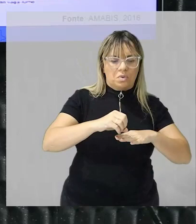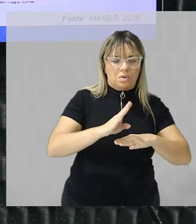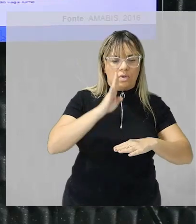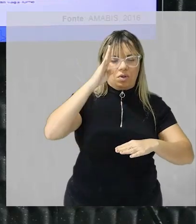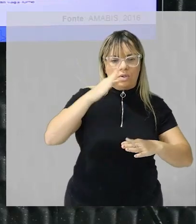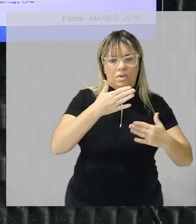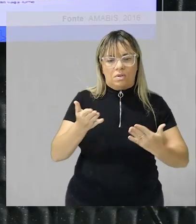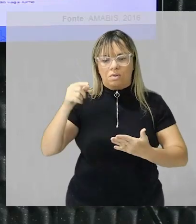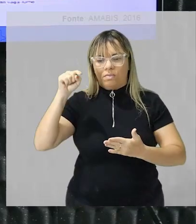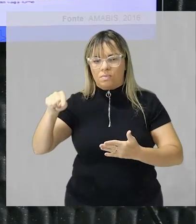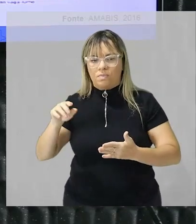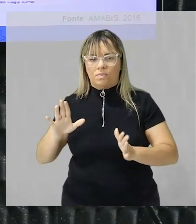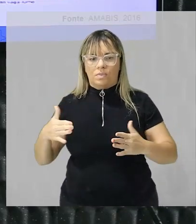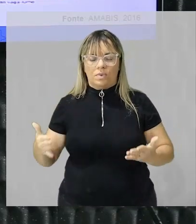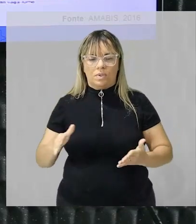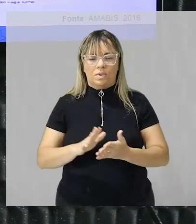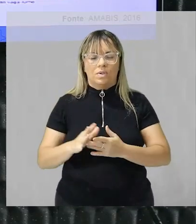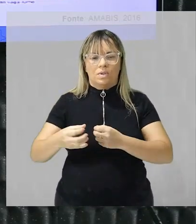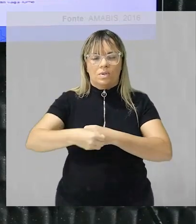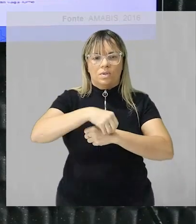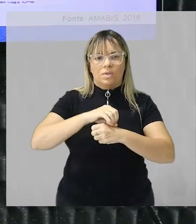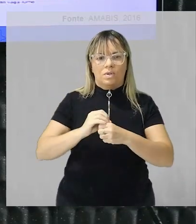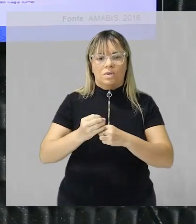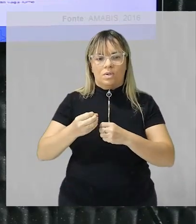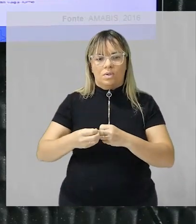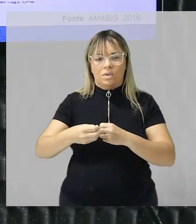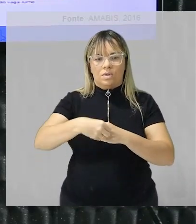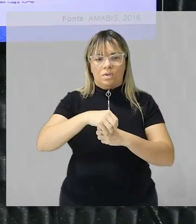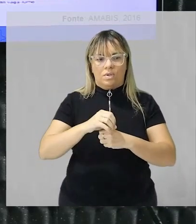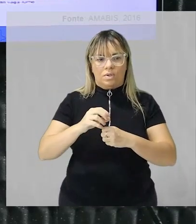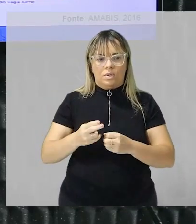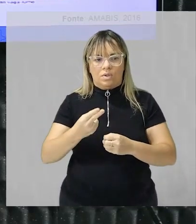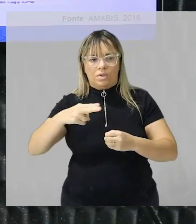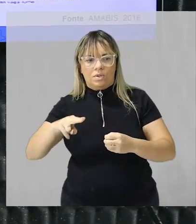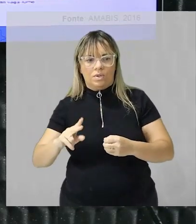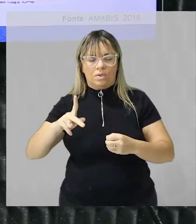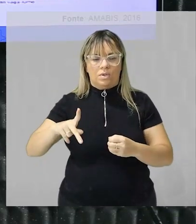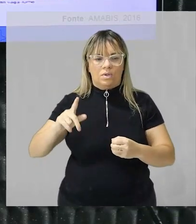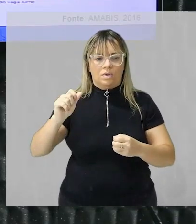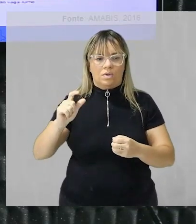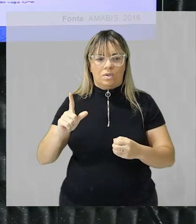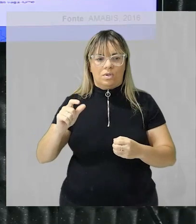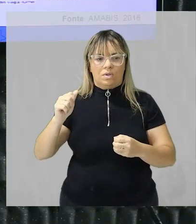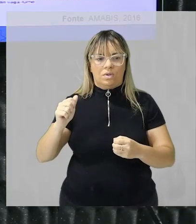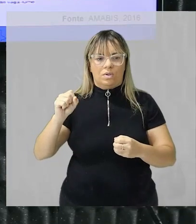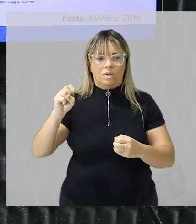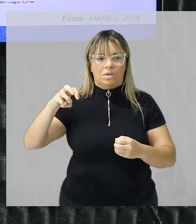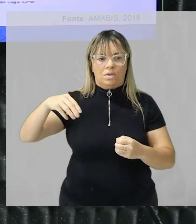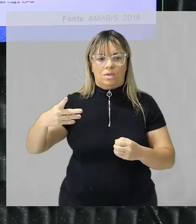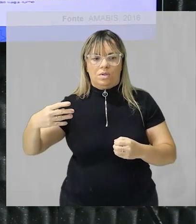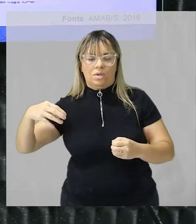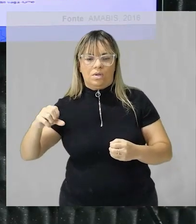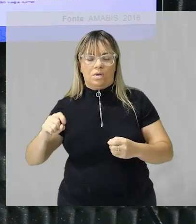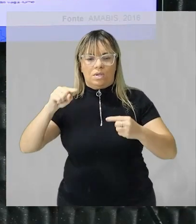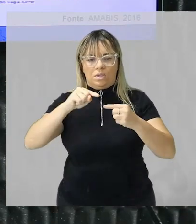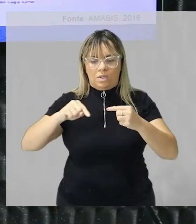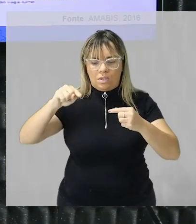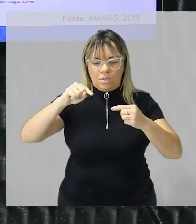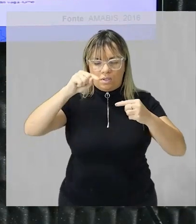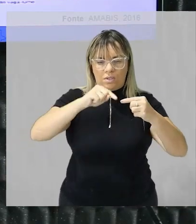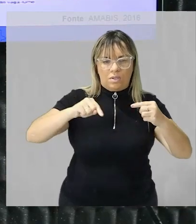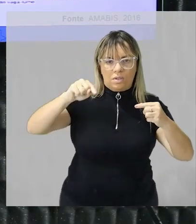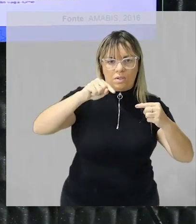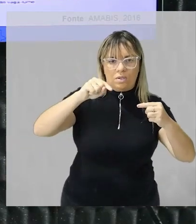são extracromossômicos, nós chamamos de plasmídios. São esses círculos em vermelho que vocês estão